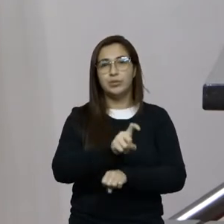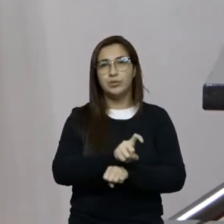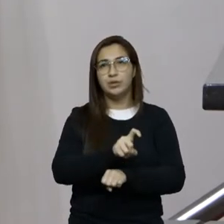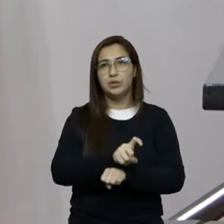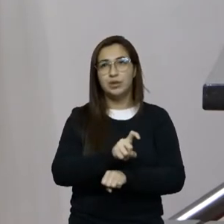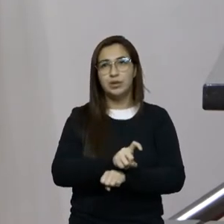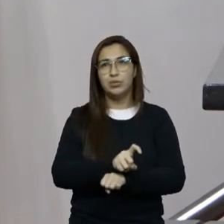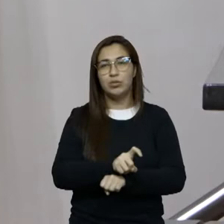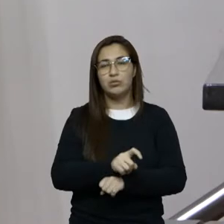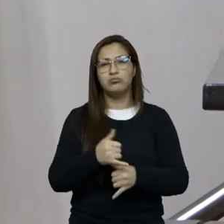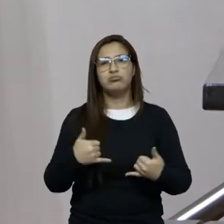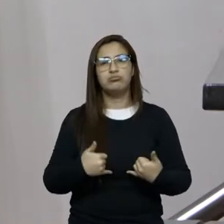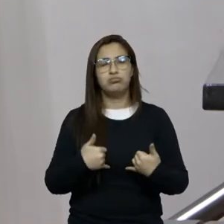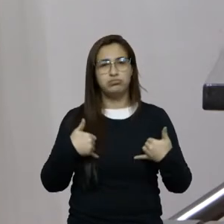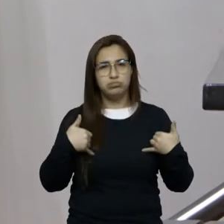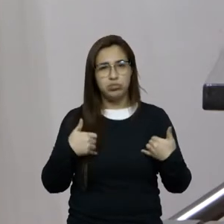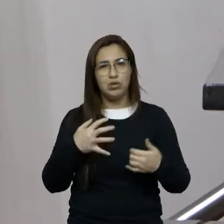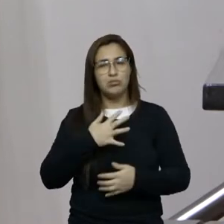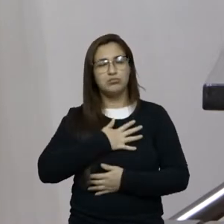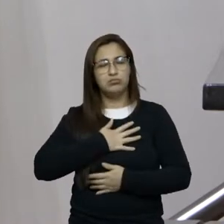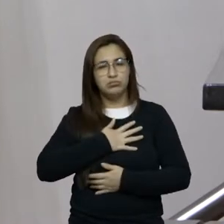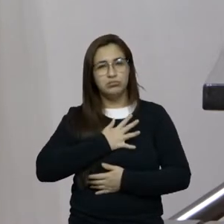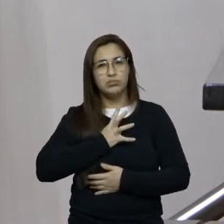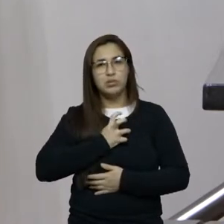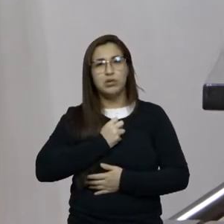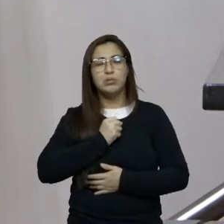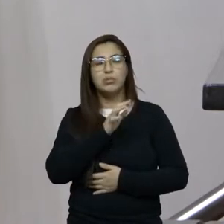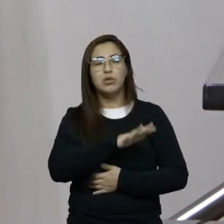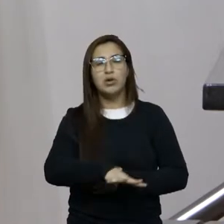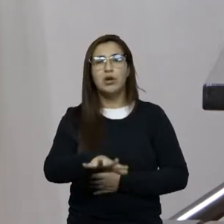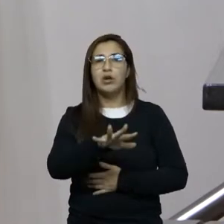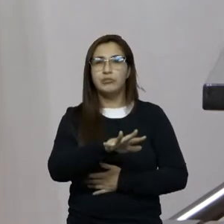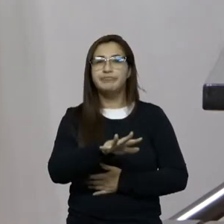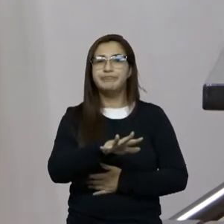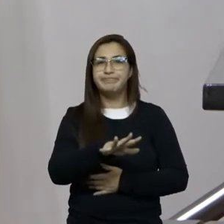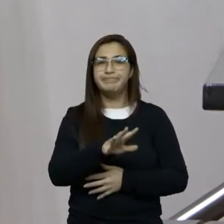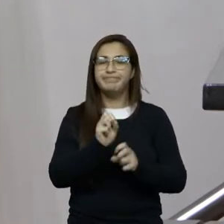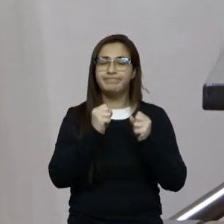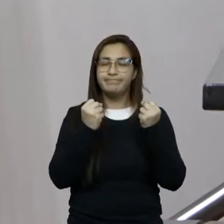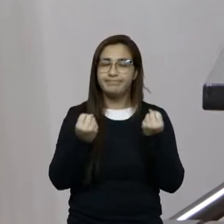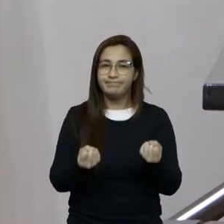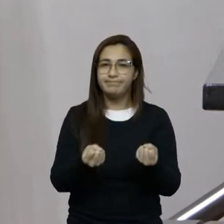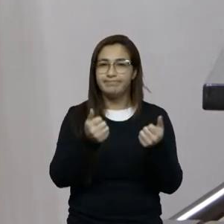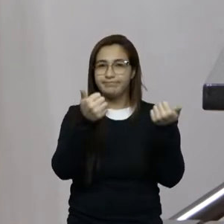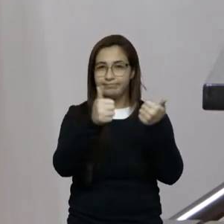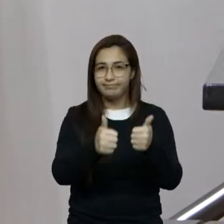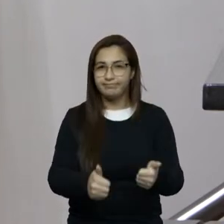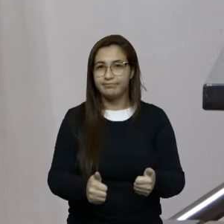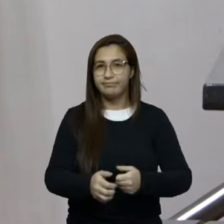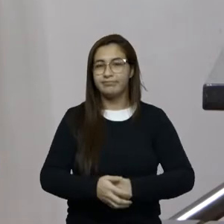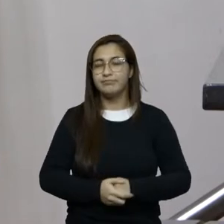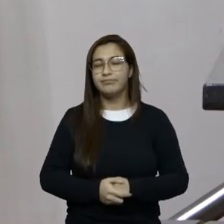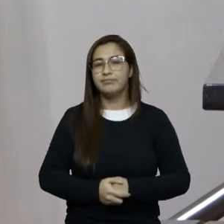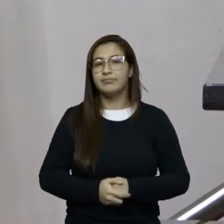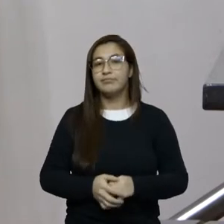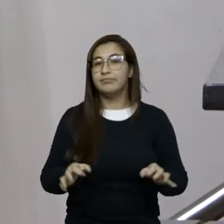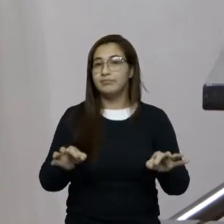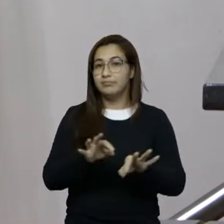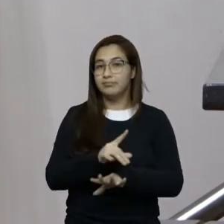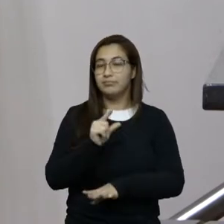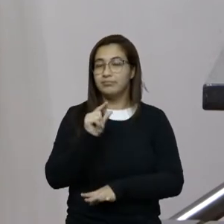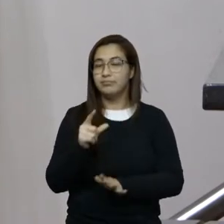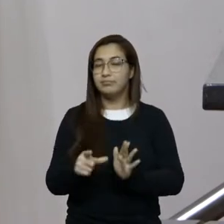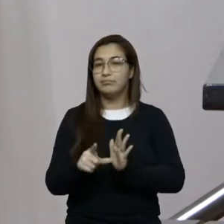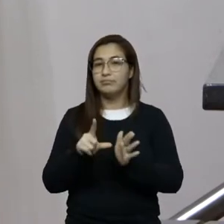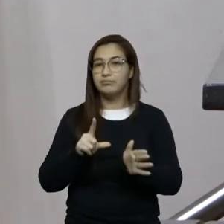Tenho muito orgulho desta fé e da devoção de Nossa Senhora Mãe dos Homens e para encerrar aqui